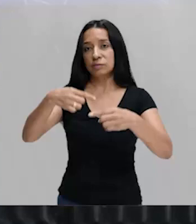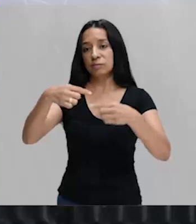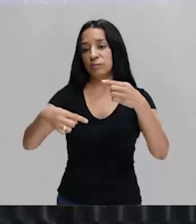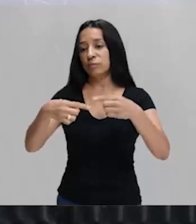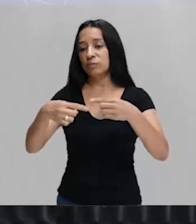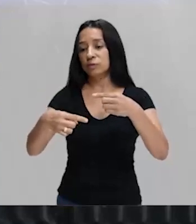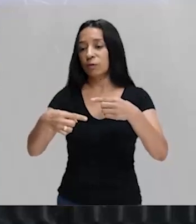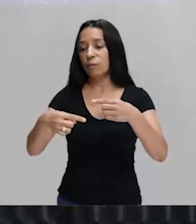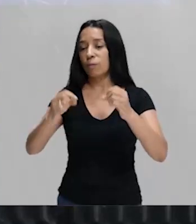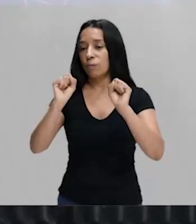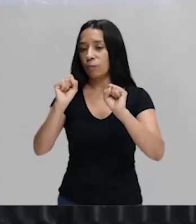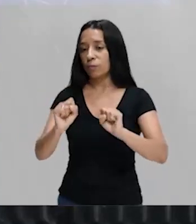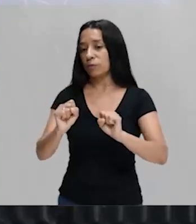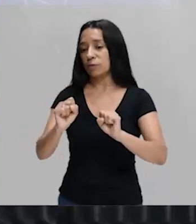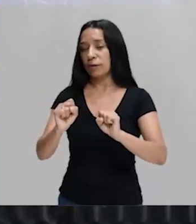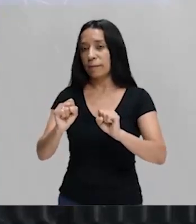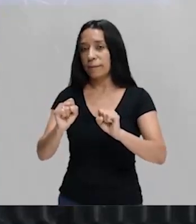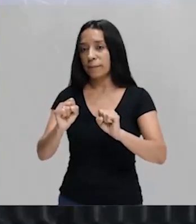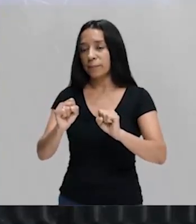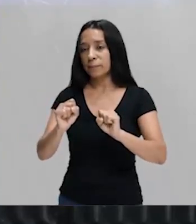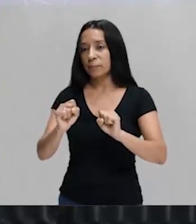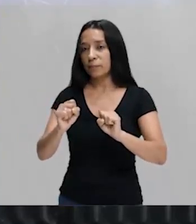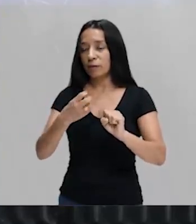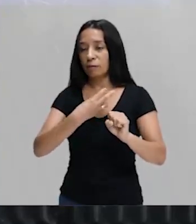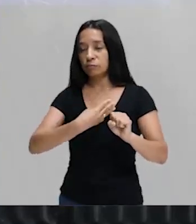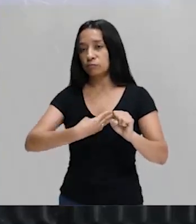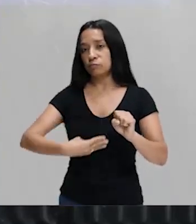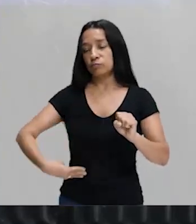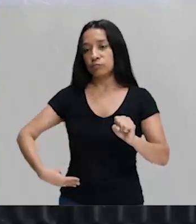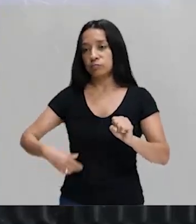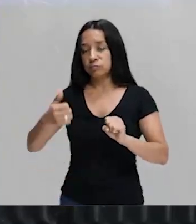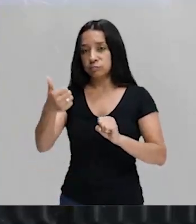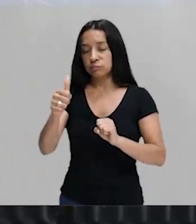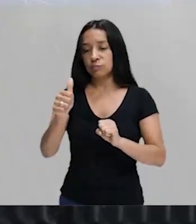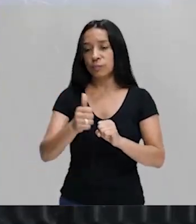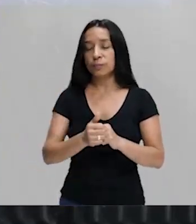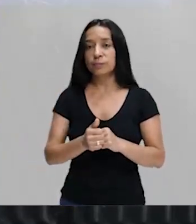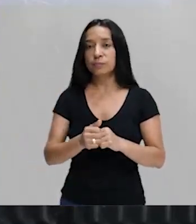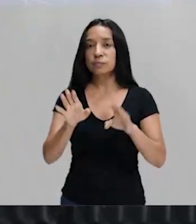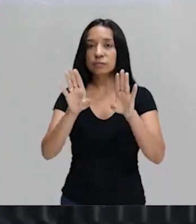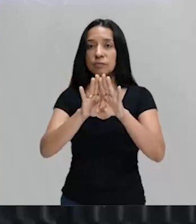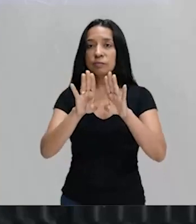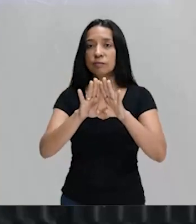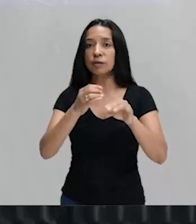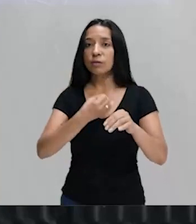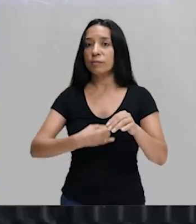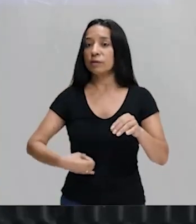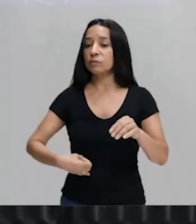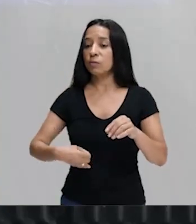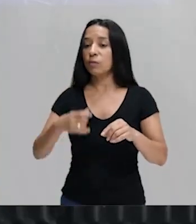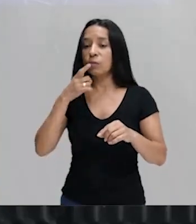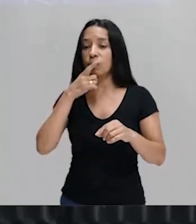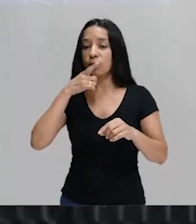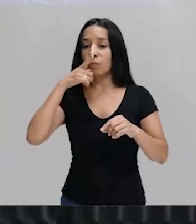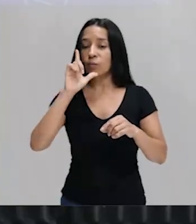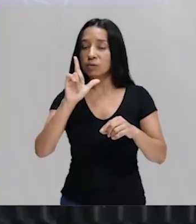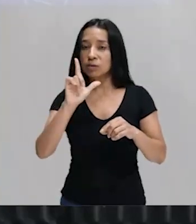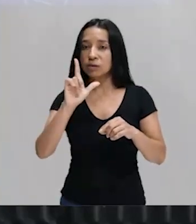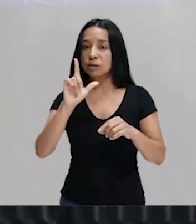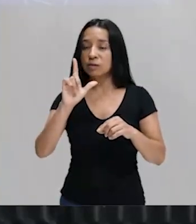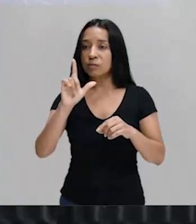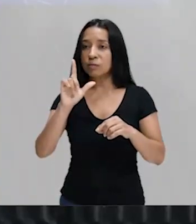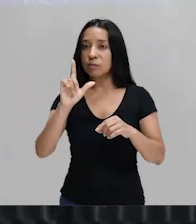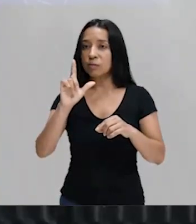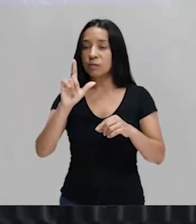do cargo de primeiro-ministro. Além disso, o imperador ele conseguiu pacificar, ele